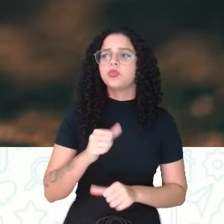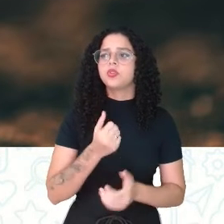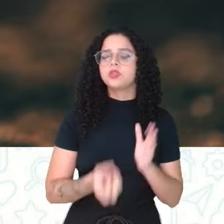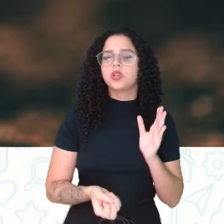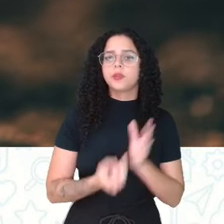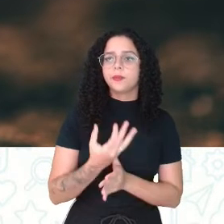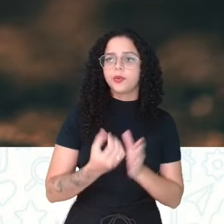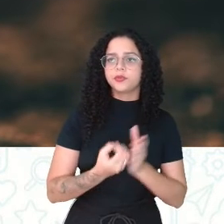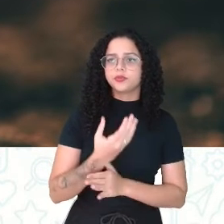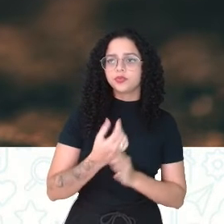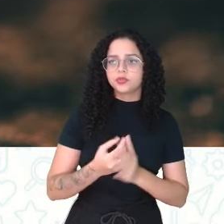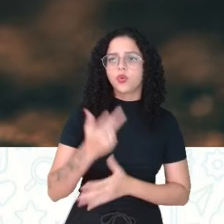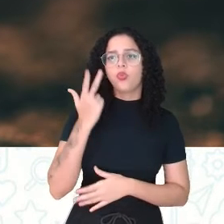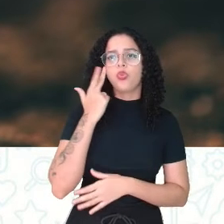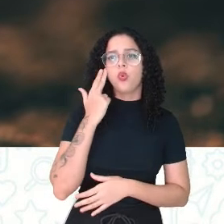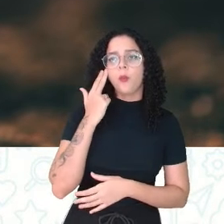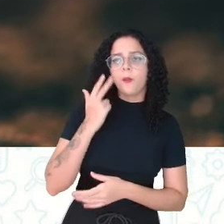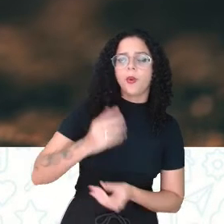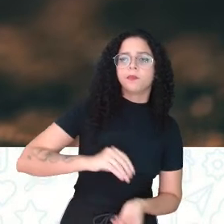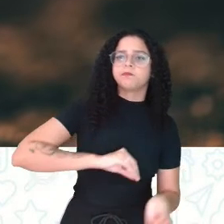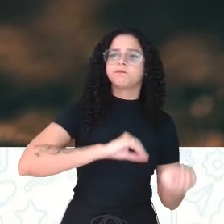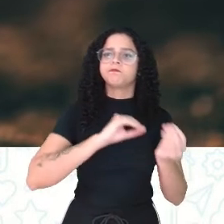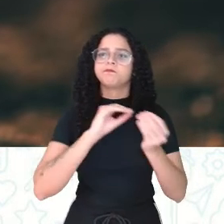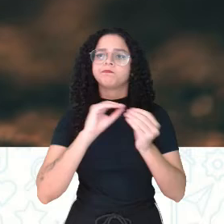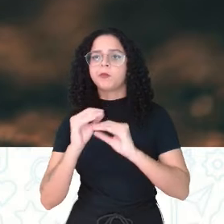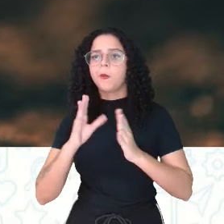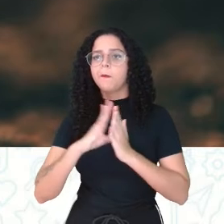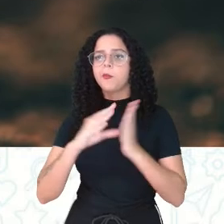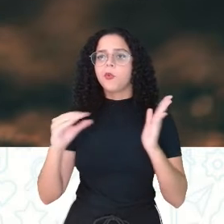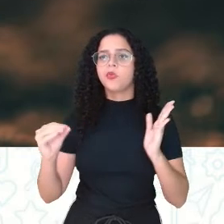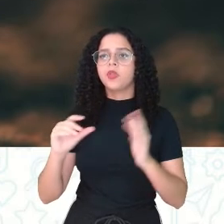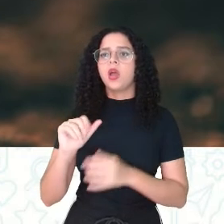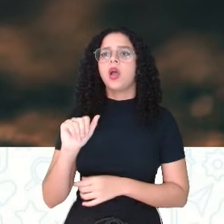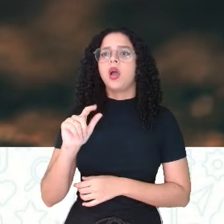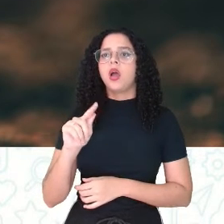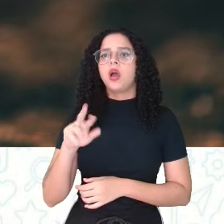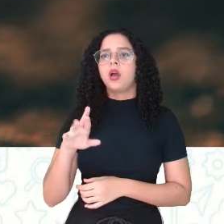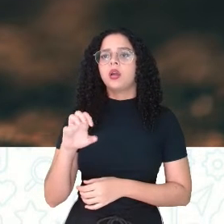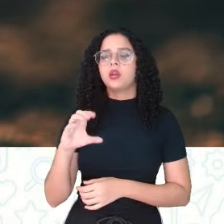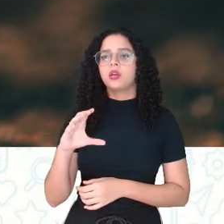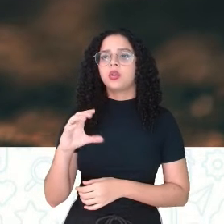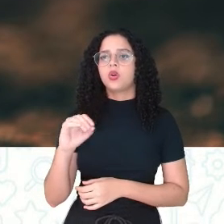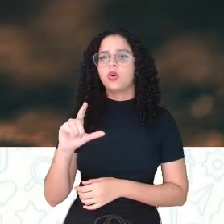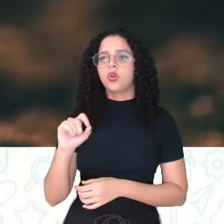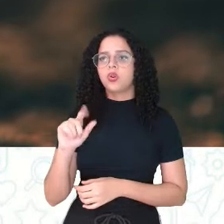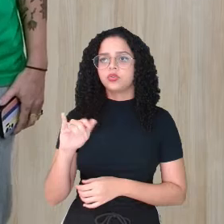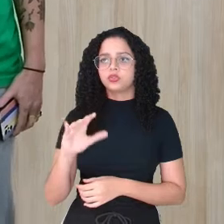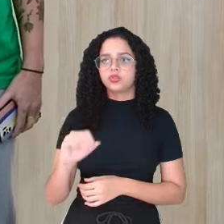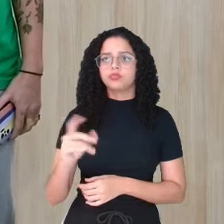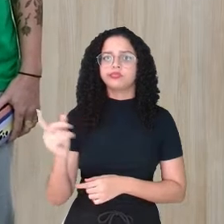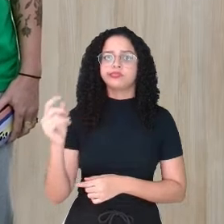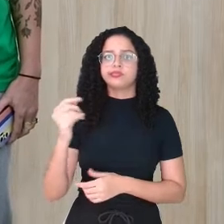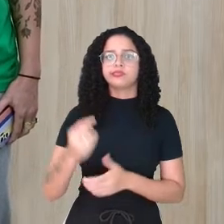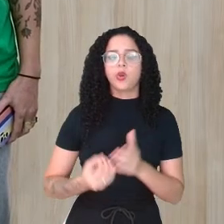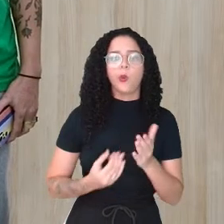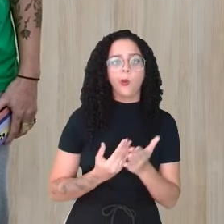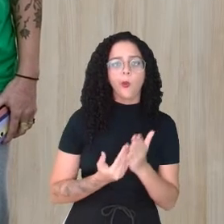produções convencionais para o modelo agroecológico vem das mulheres. Olha aí o que eu estava falando,